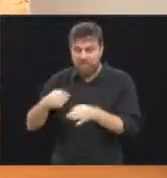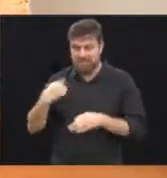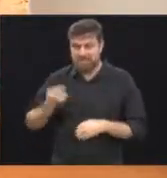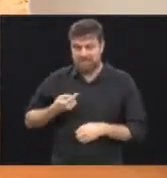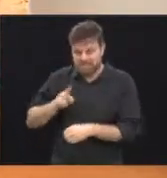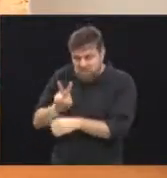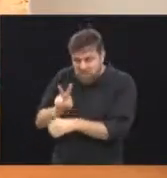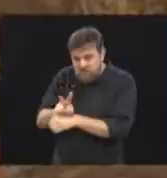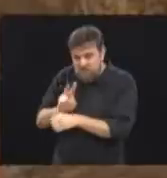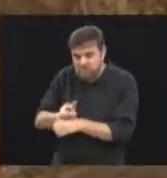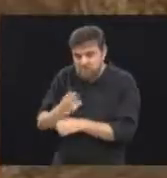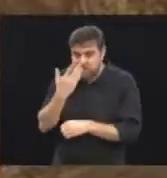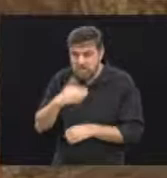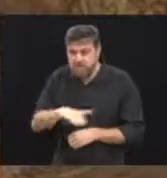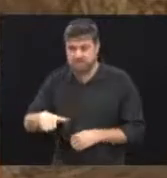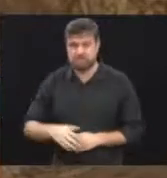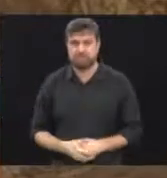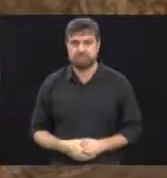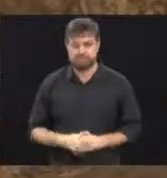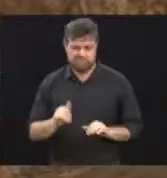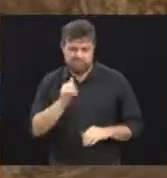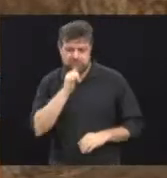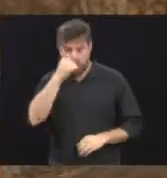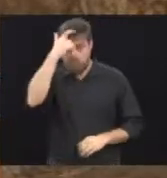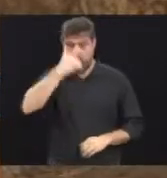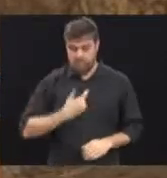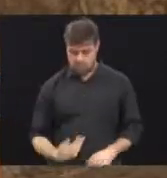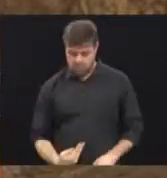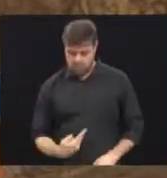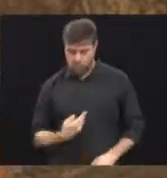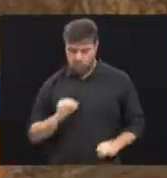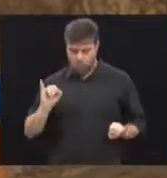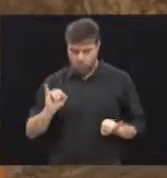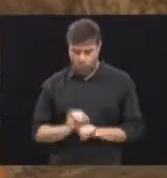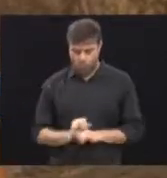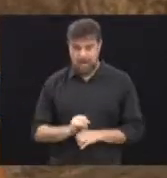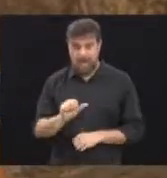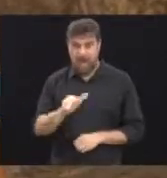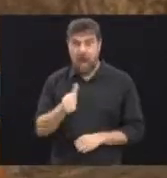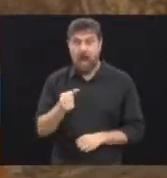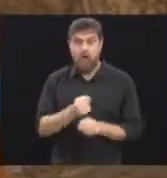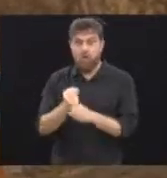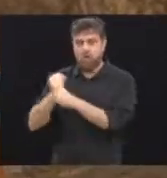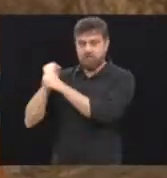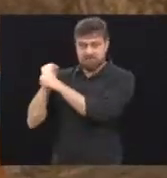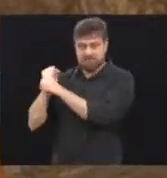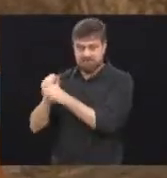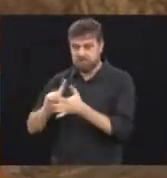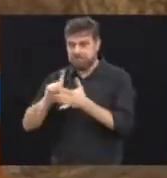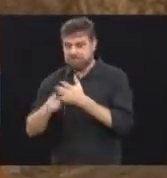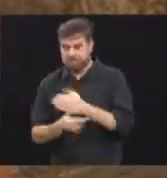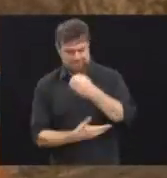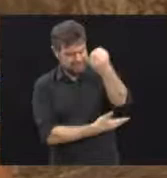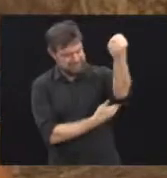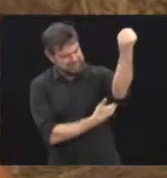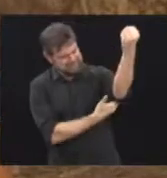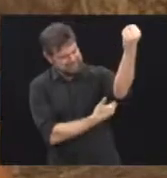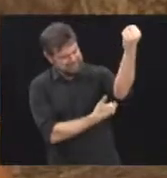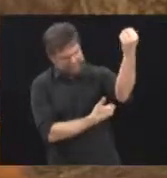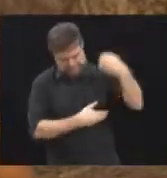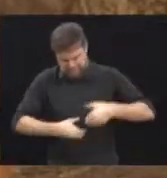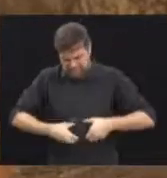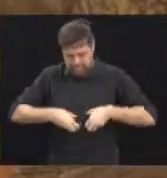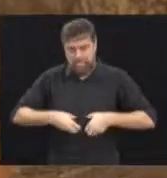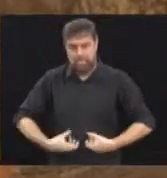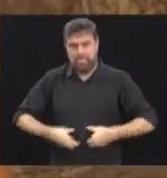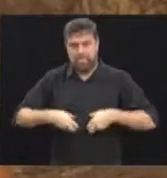abordar, melhor para o paciente. Eu fiz cirurgia bariátrica há 11 anos. E daí sobrou muita coisa, que sabe que a gente perde muito, aí